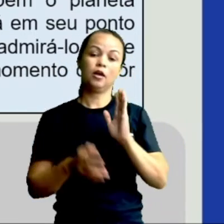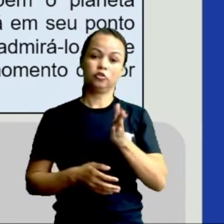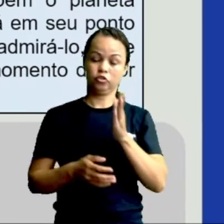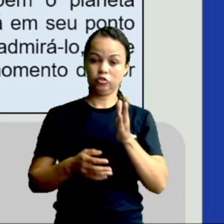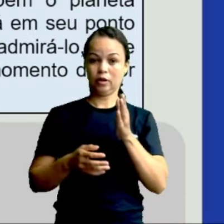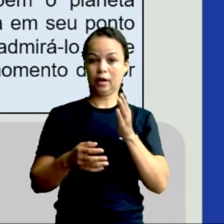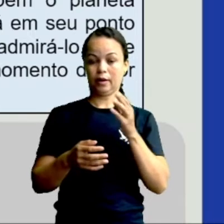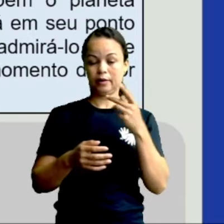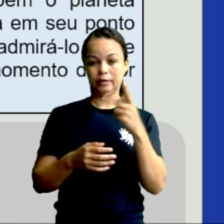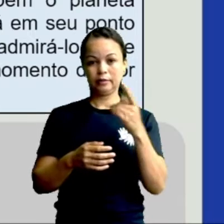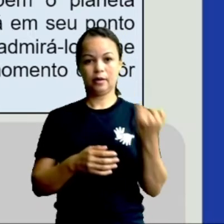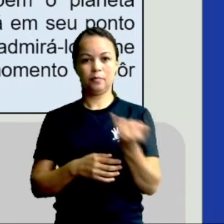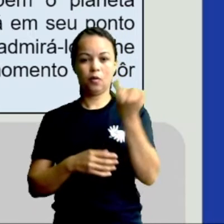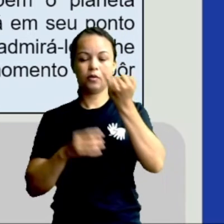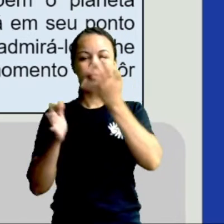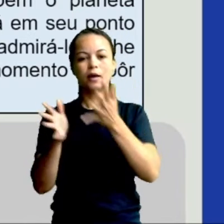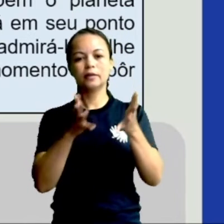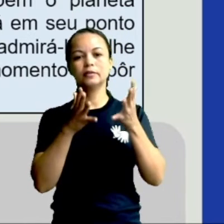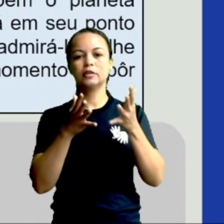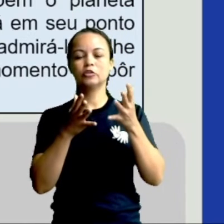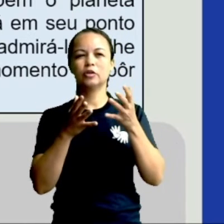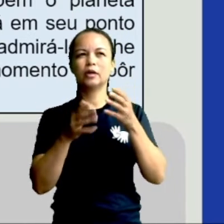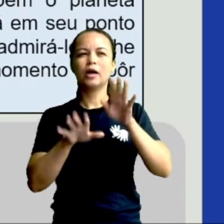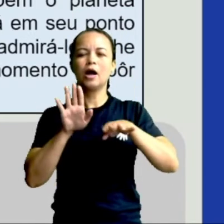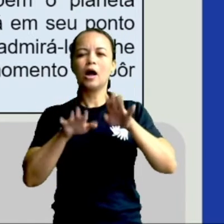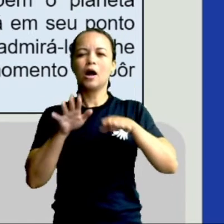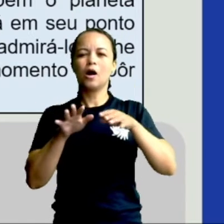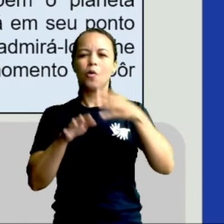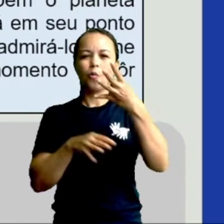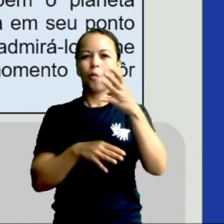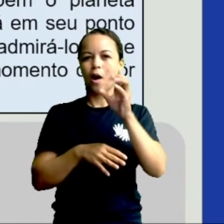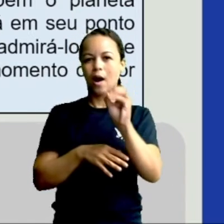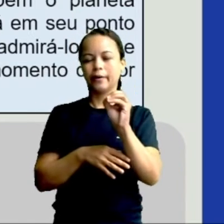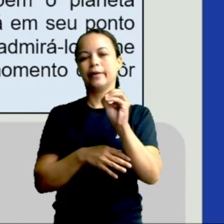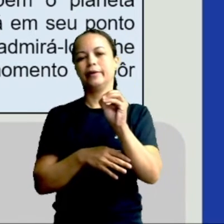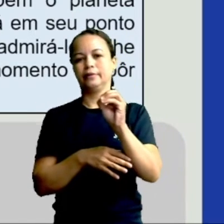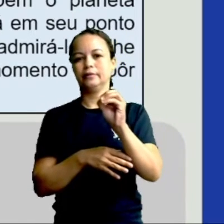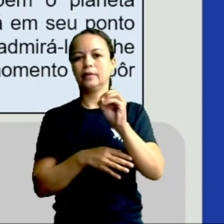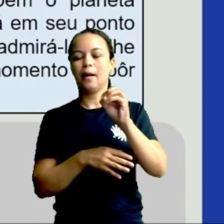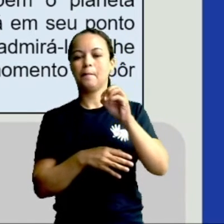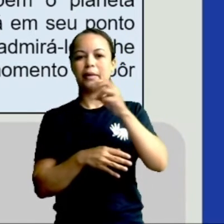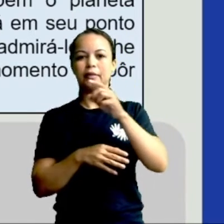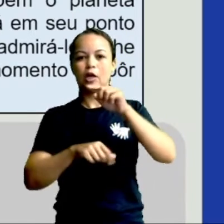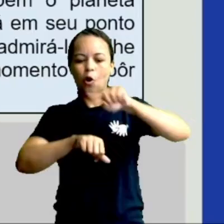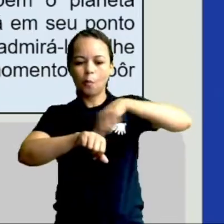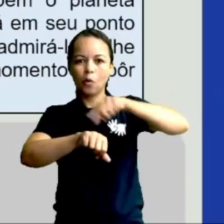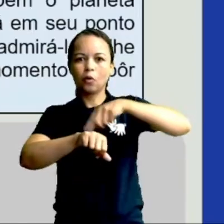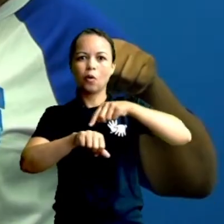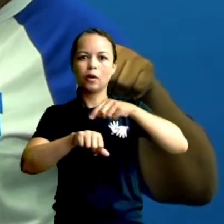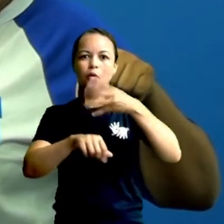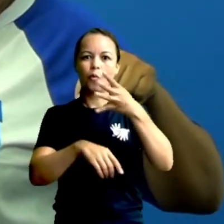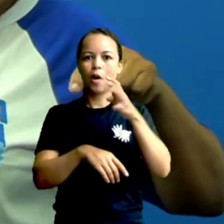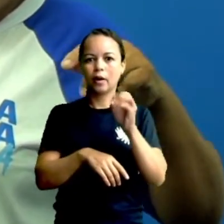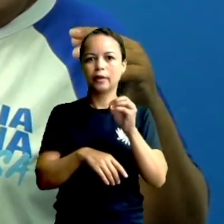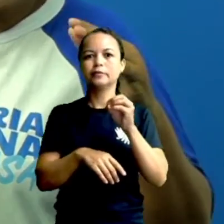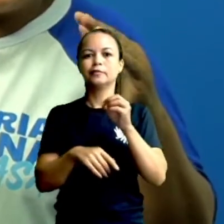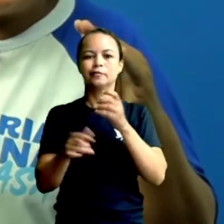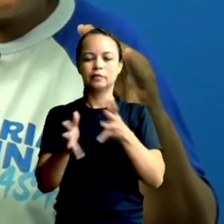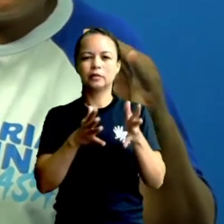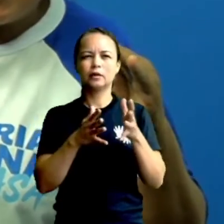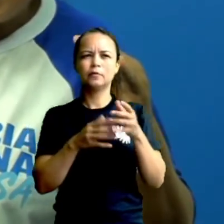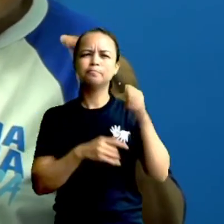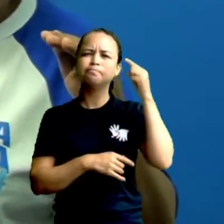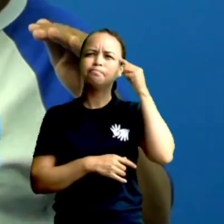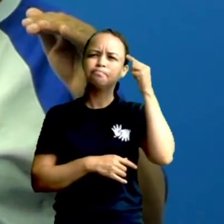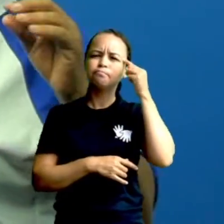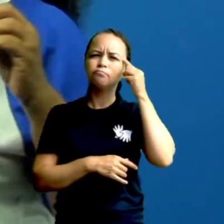seu pico chega a atingir até 40 meteoros por hora. Imaginem só, olha para cá, já imaginou